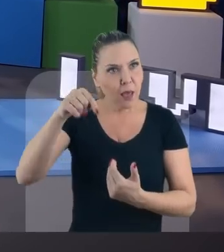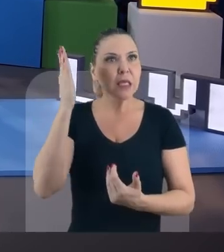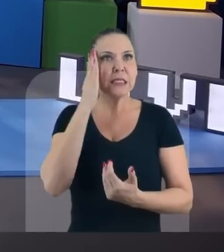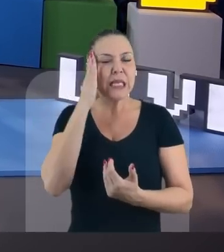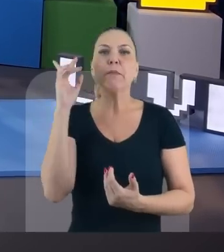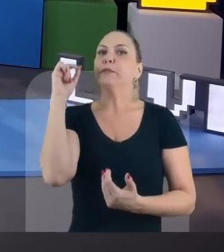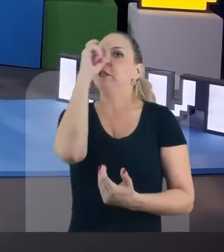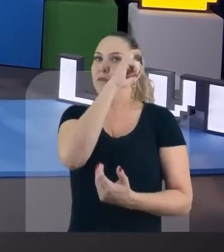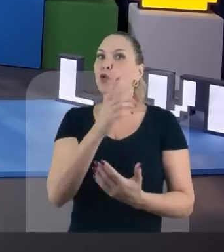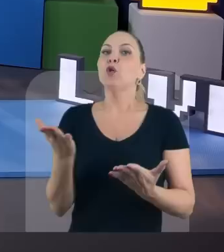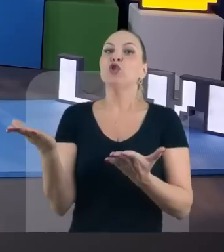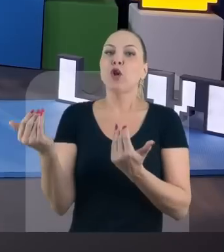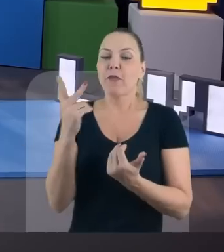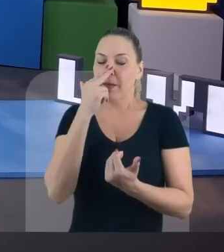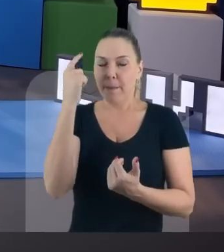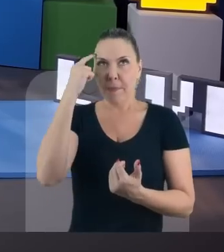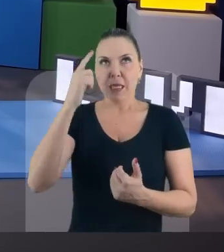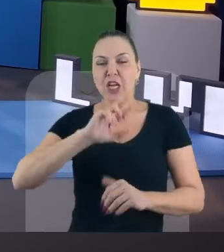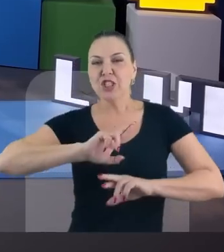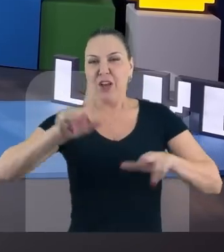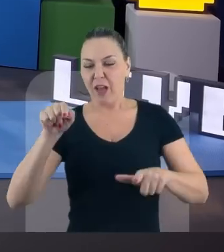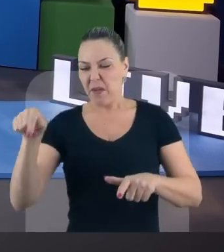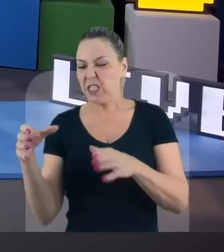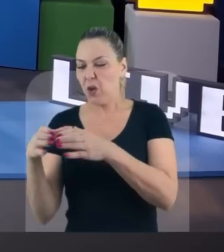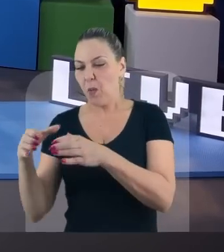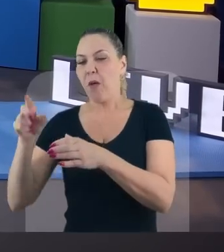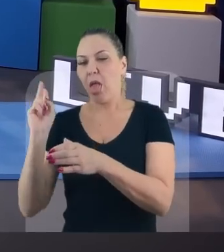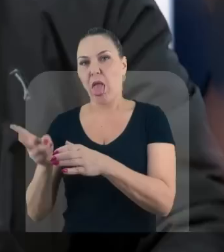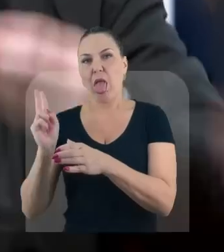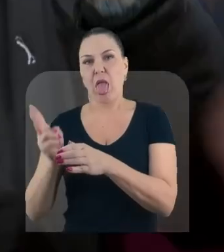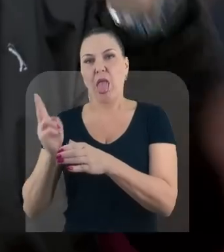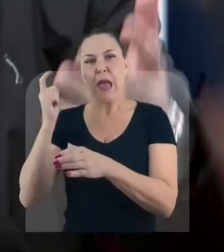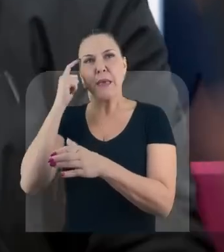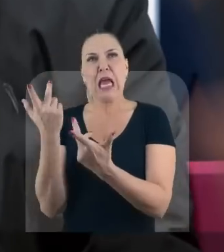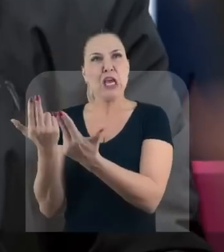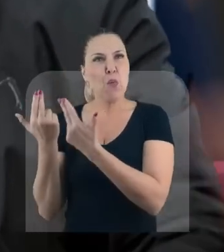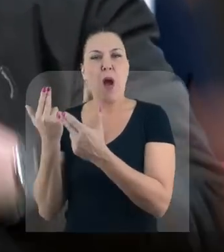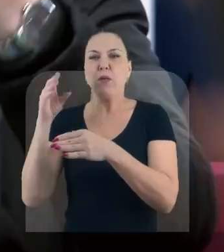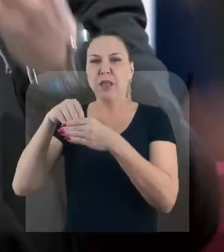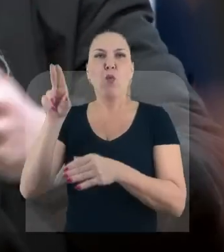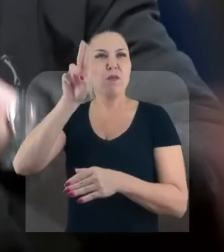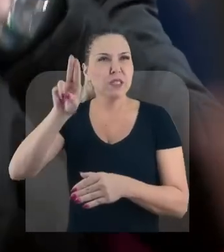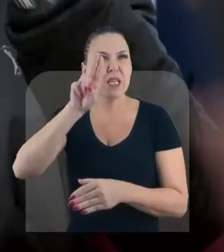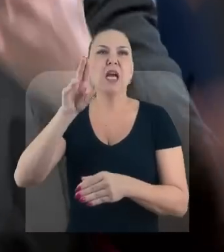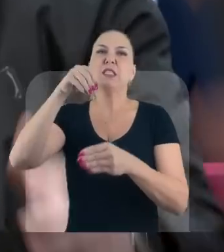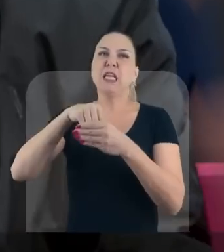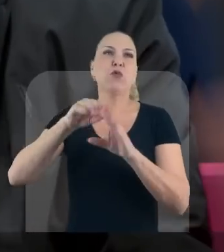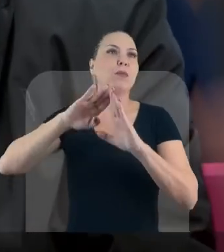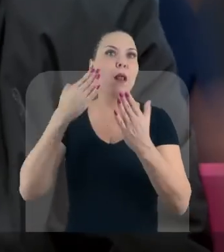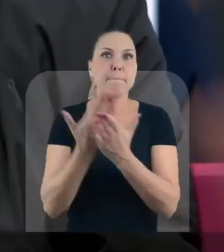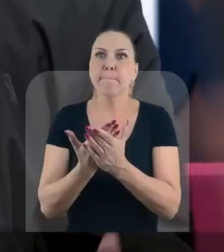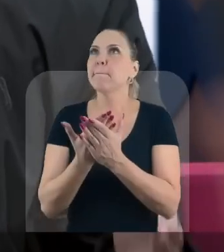sabe a dificuldade de ser um jovem fora da caixa, dentro do nosso ciclo social, dentro da universidade, da escola, do ambiente